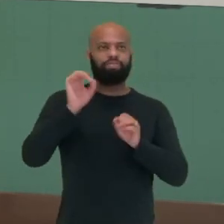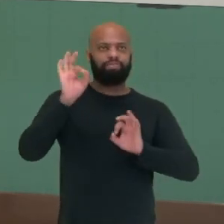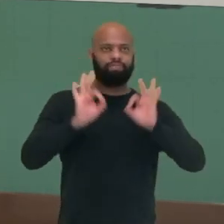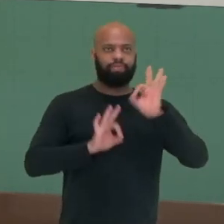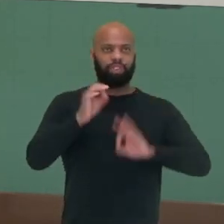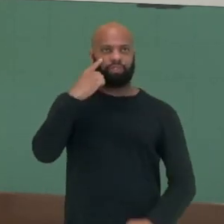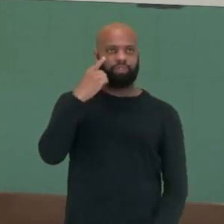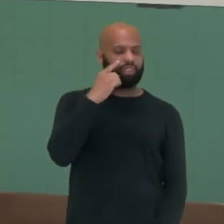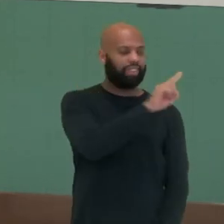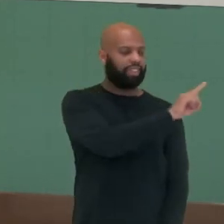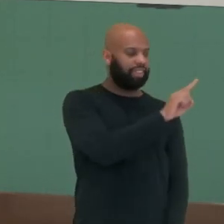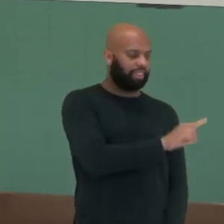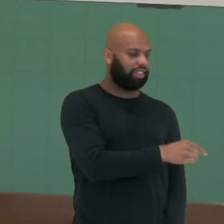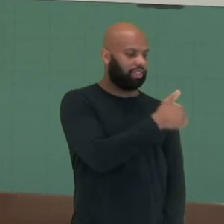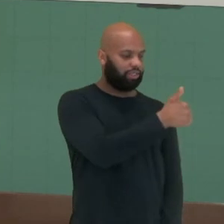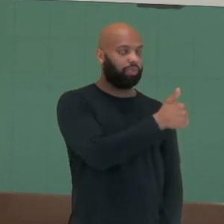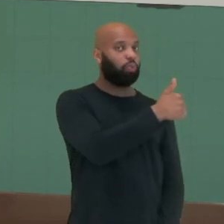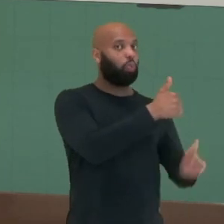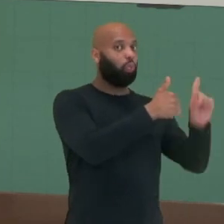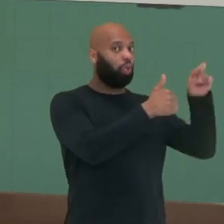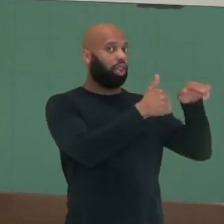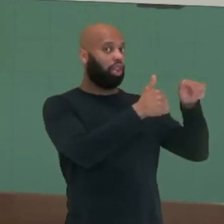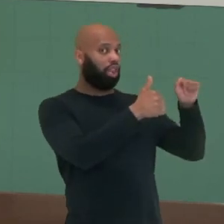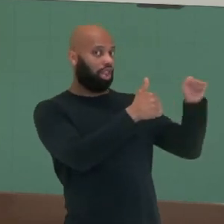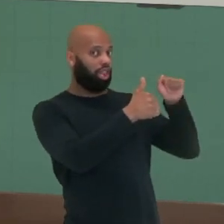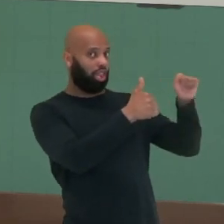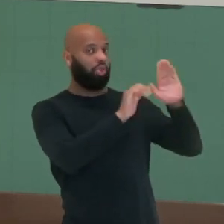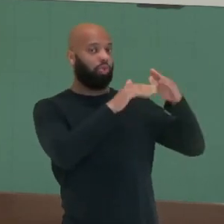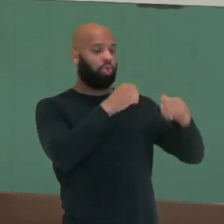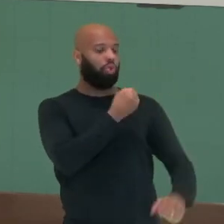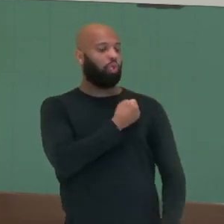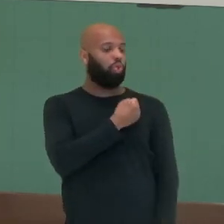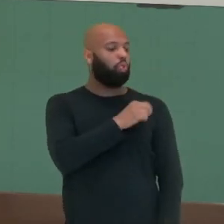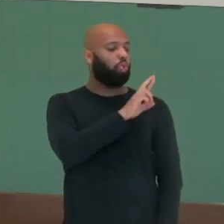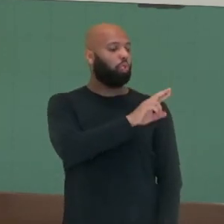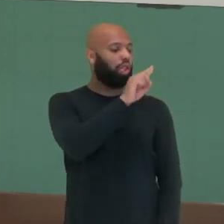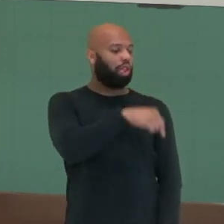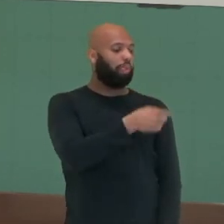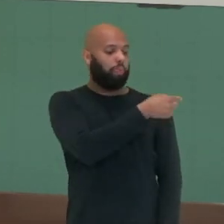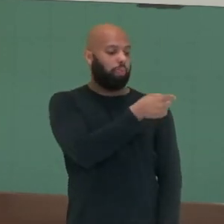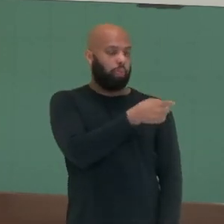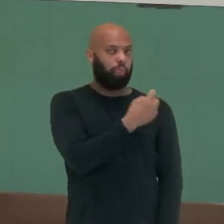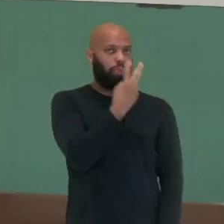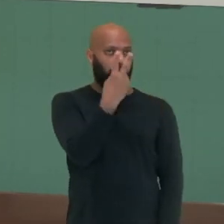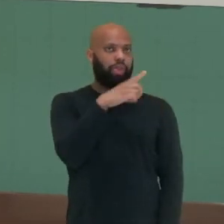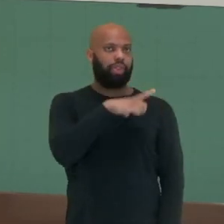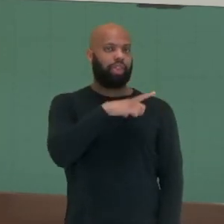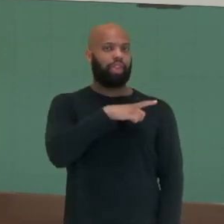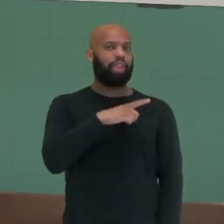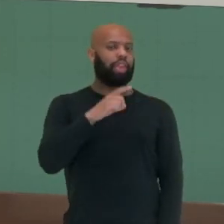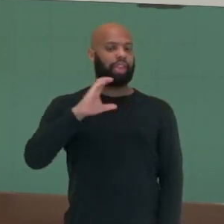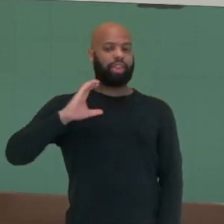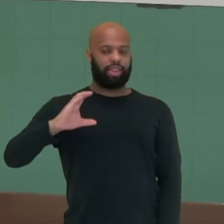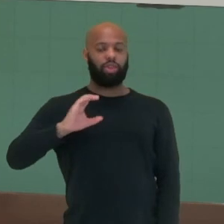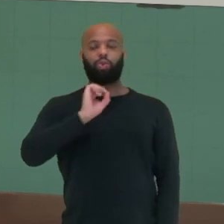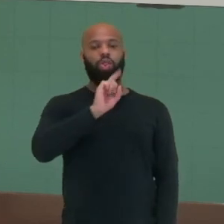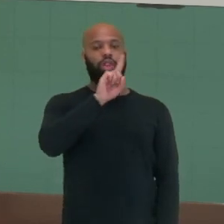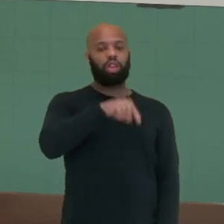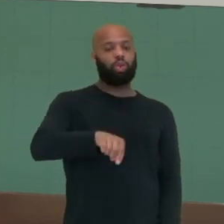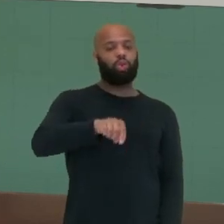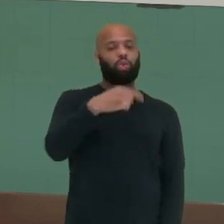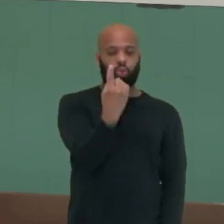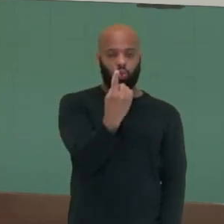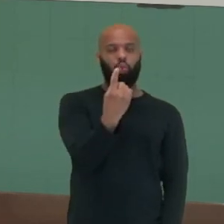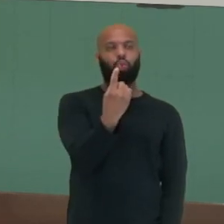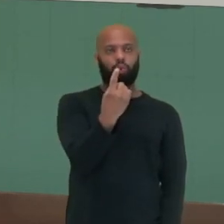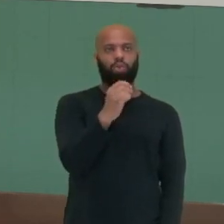olhando, ó, Z1, que é o A, então a parte real é menos 2, a parte imaginária é 1, que é o